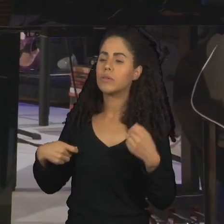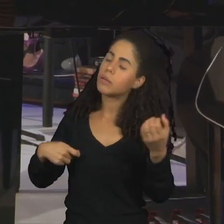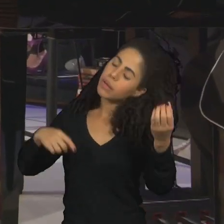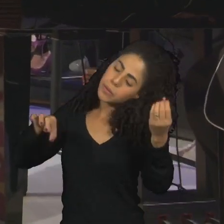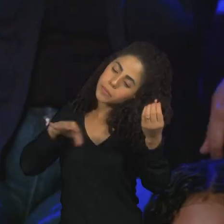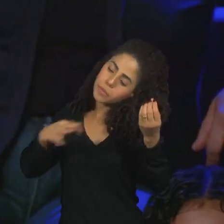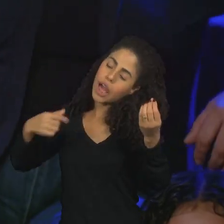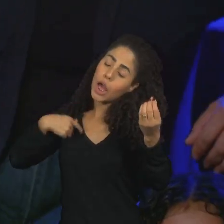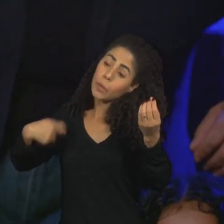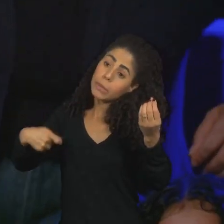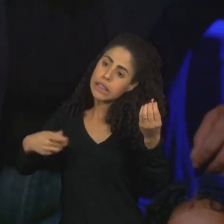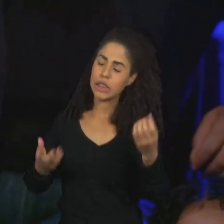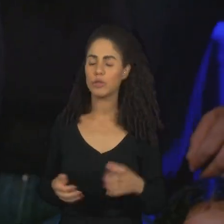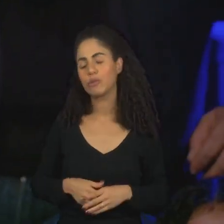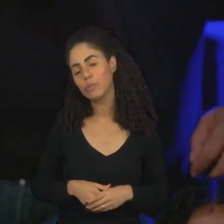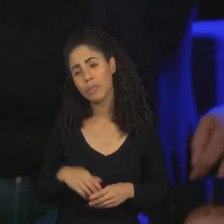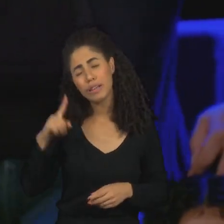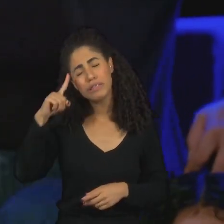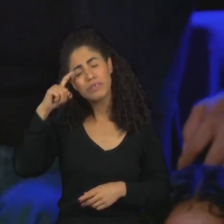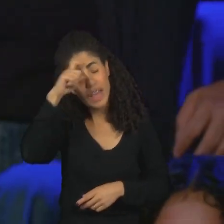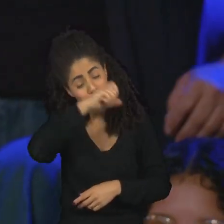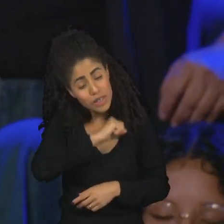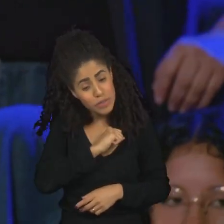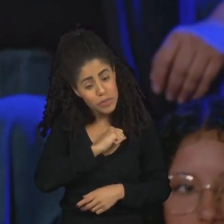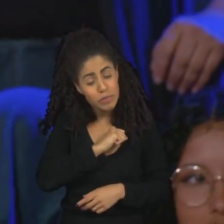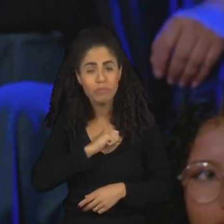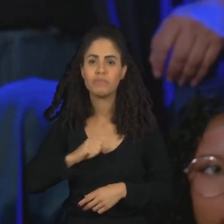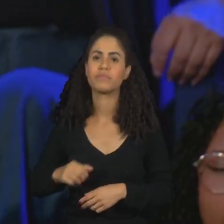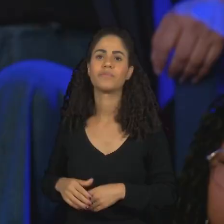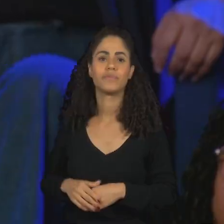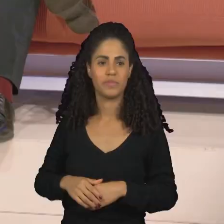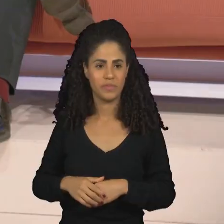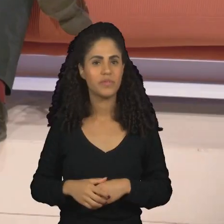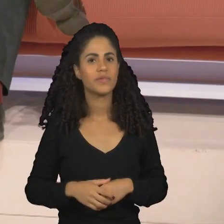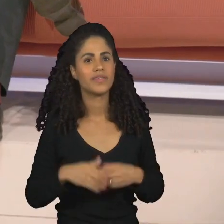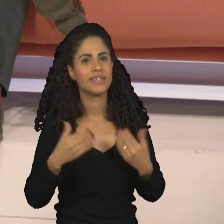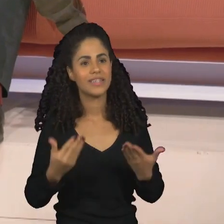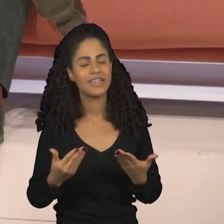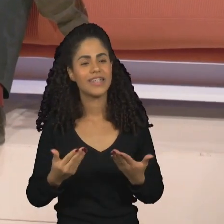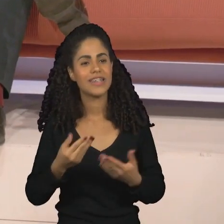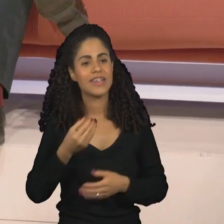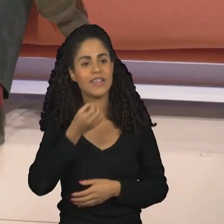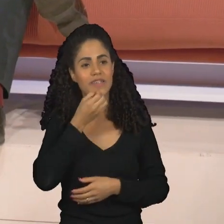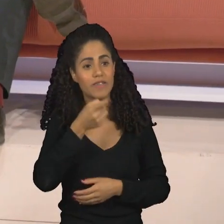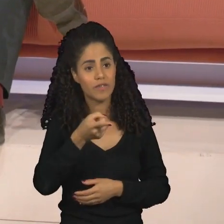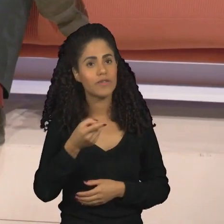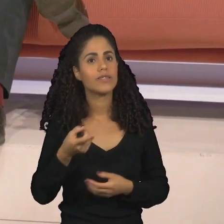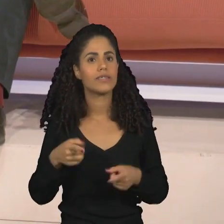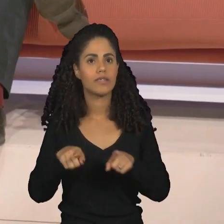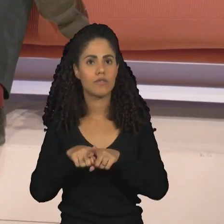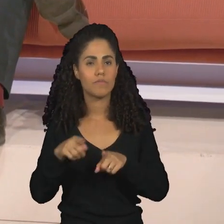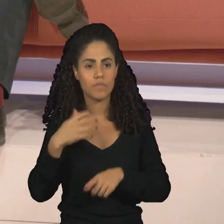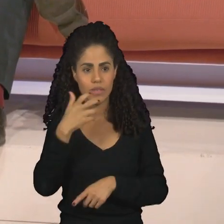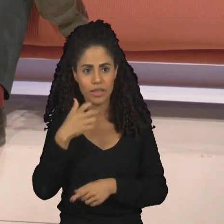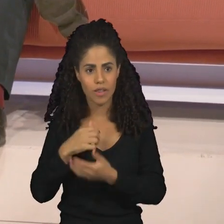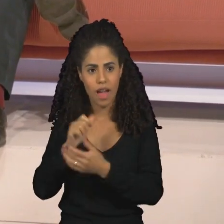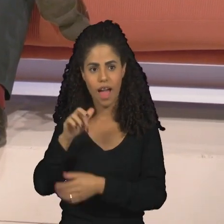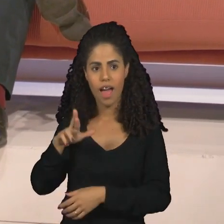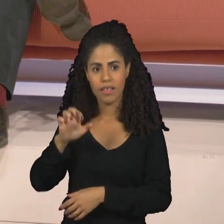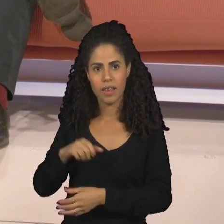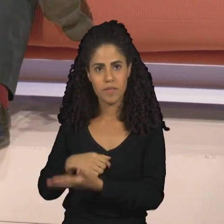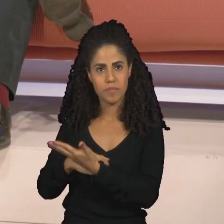vida para afinar, porque tá difícil. O Padre André, além de ser um grande cantor de musical, um grande ator,